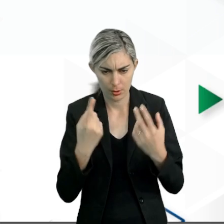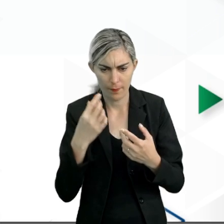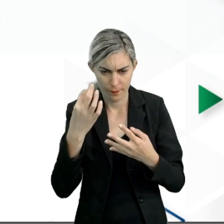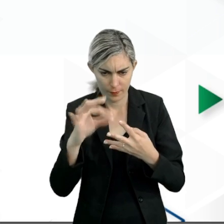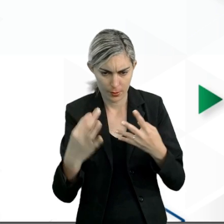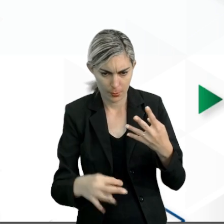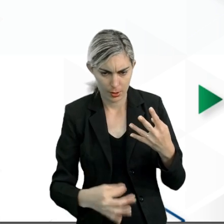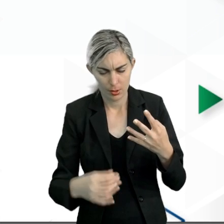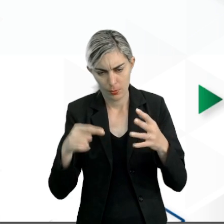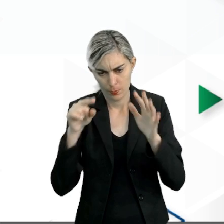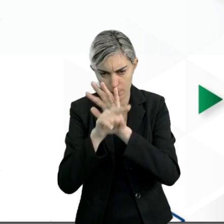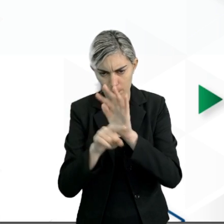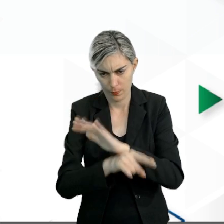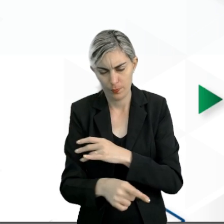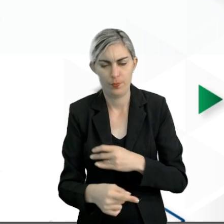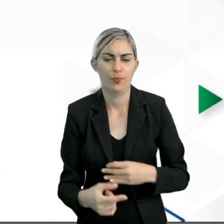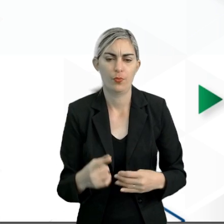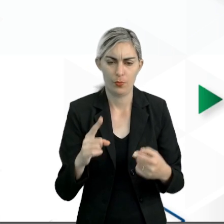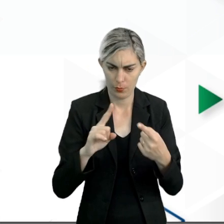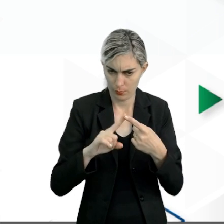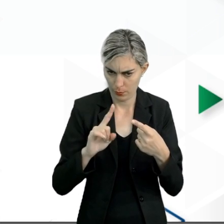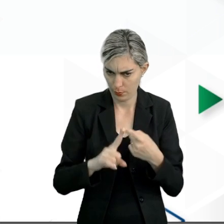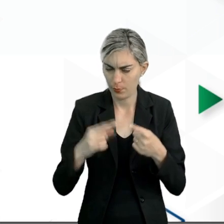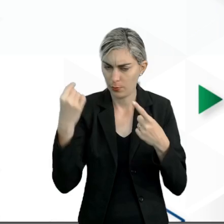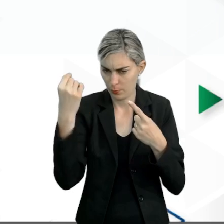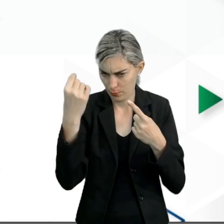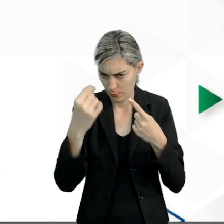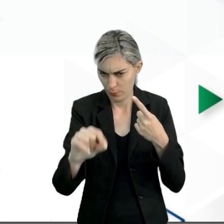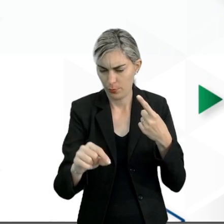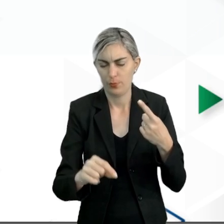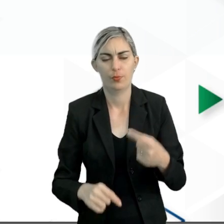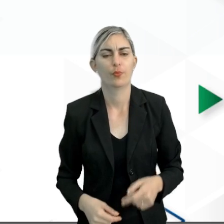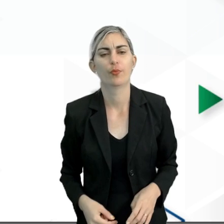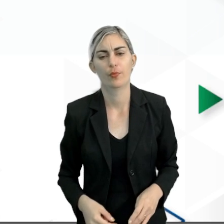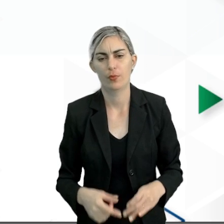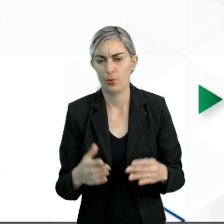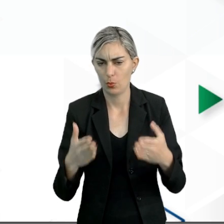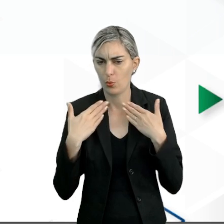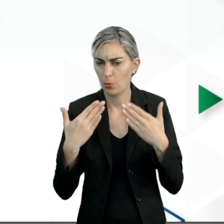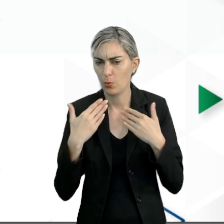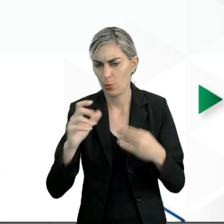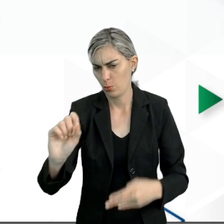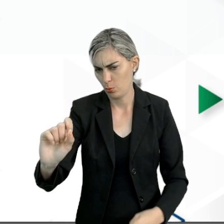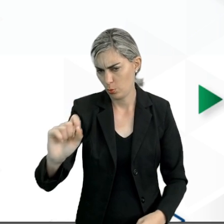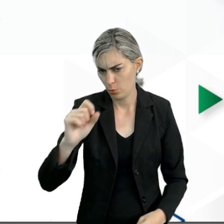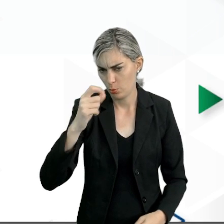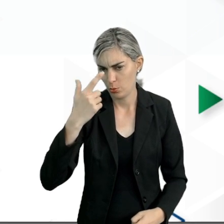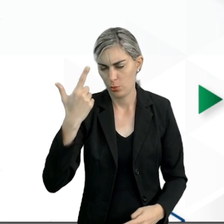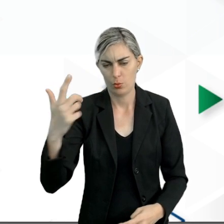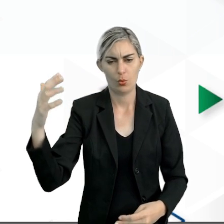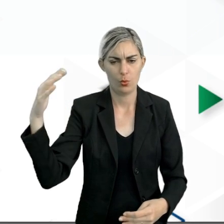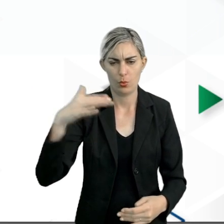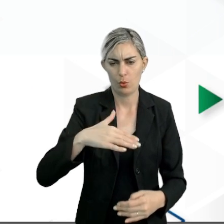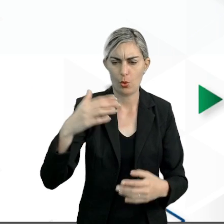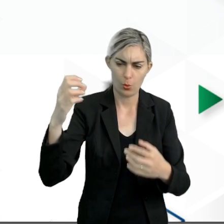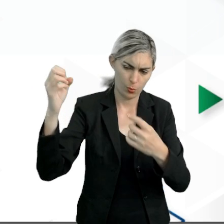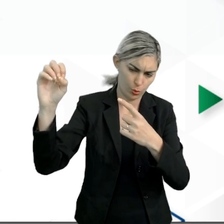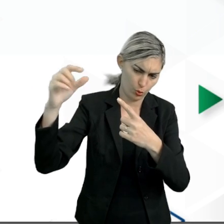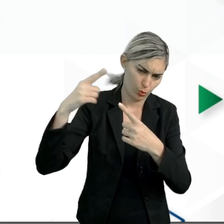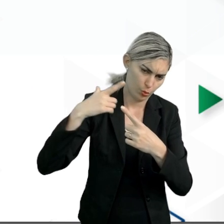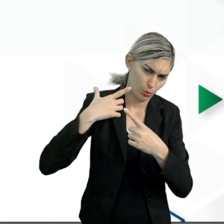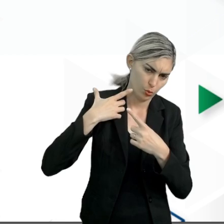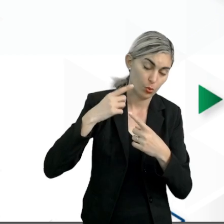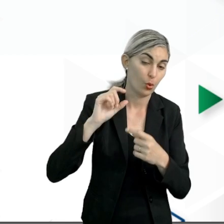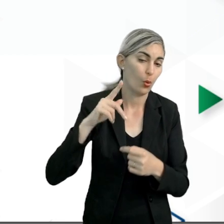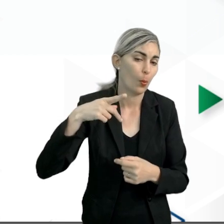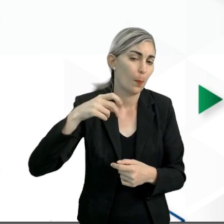afirmações na nossa primeira afirmação diz aí o calor do sol chega até nós por